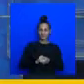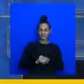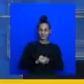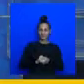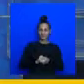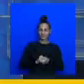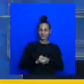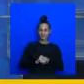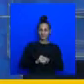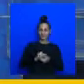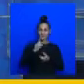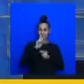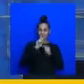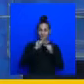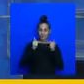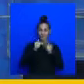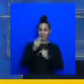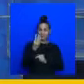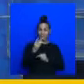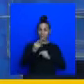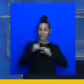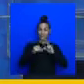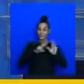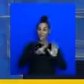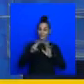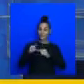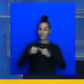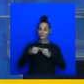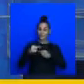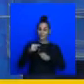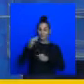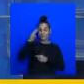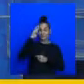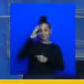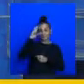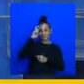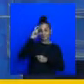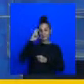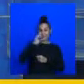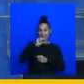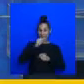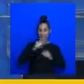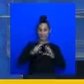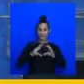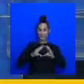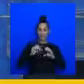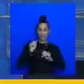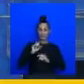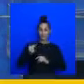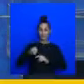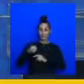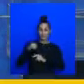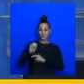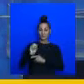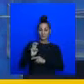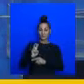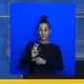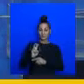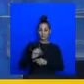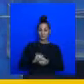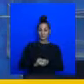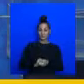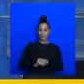Verde 03. Dia de sorte com 3 sorteios semanais, às terças, quintas e sábados. Bola azul